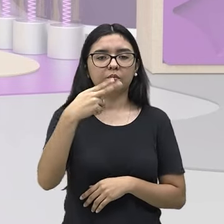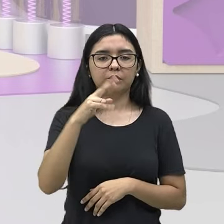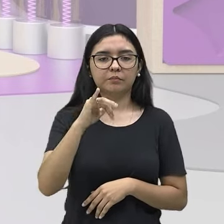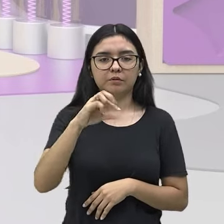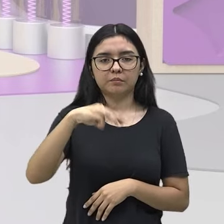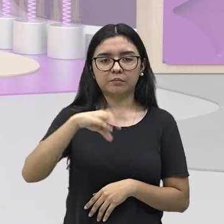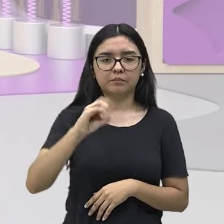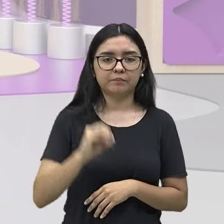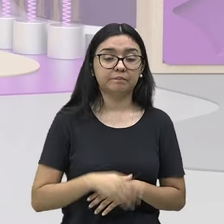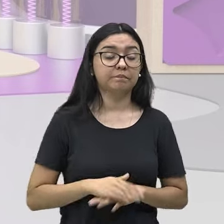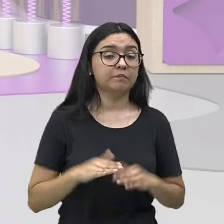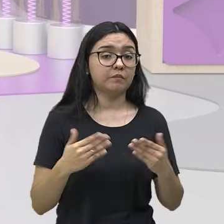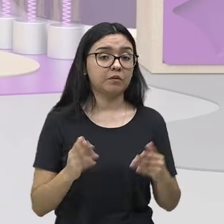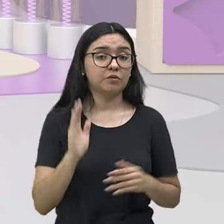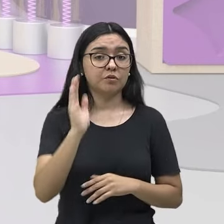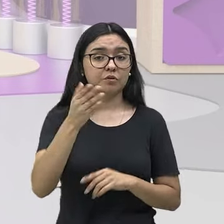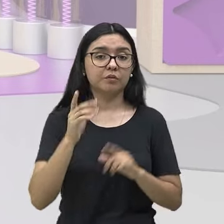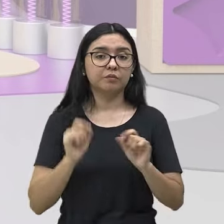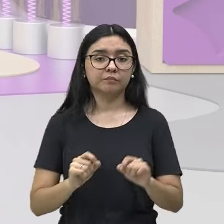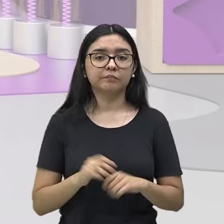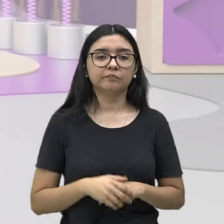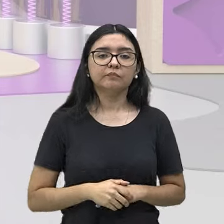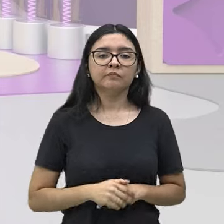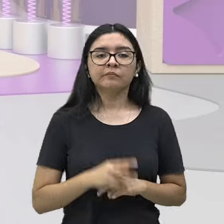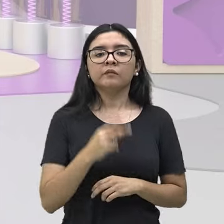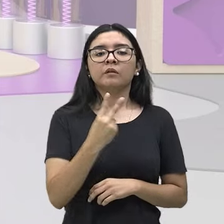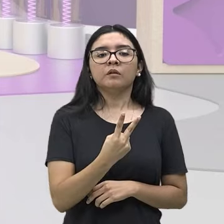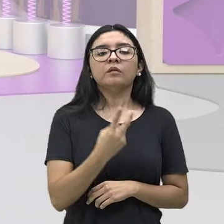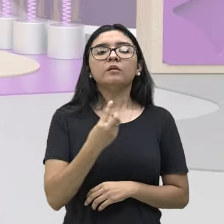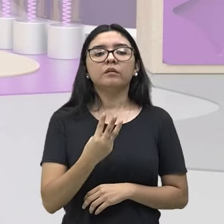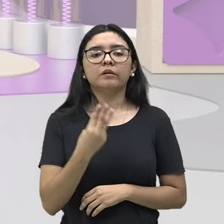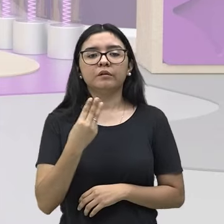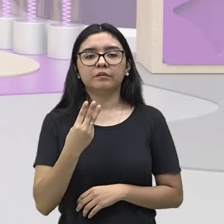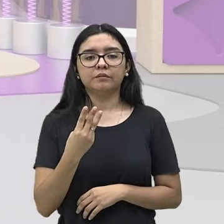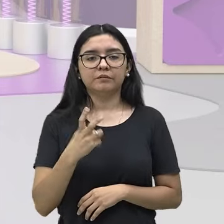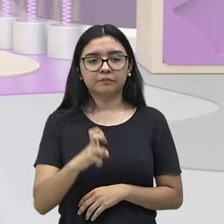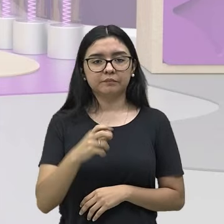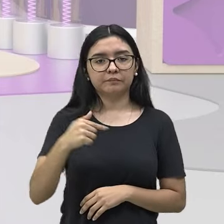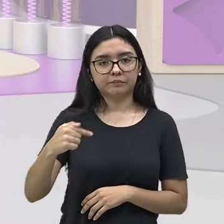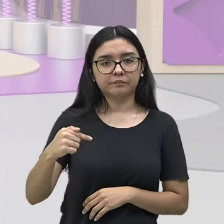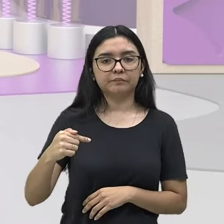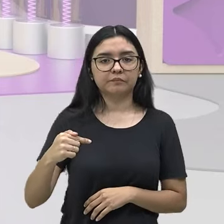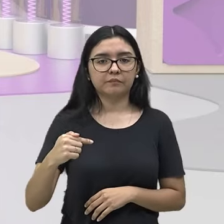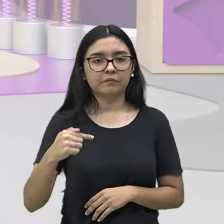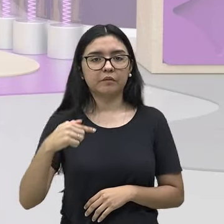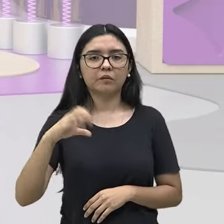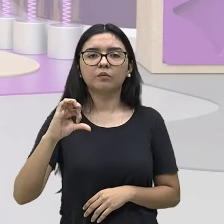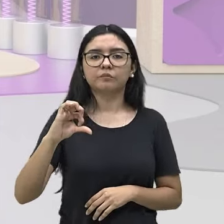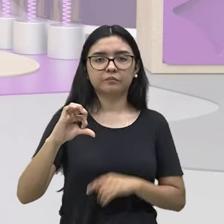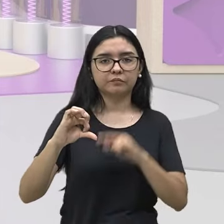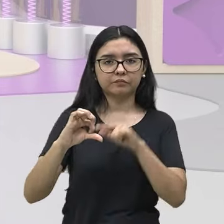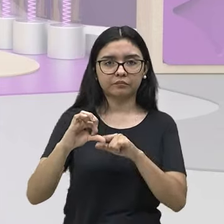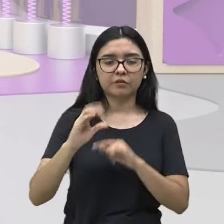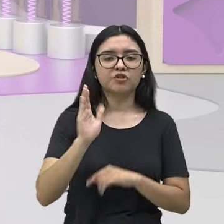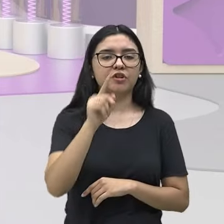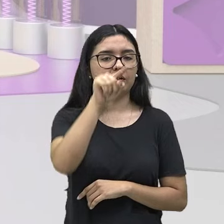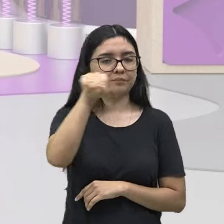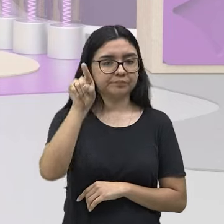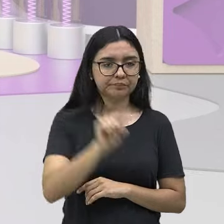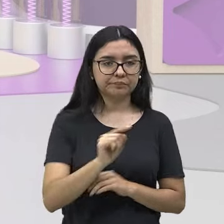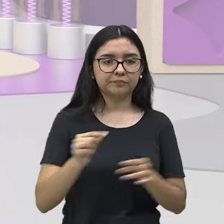já fizemos o 2, o 3, o 5 e o 7. O 9 nós já